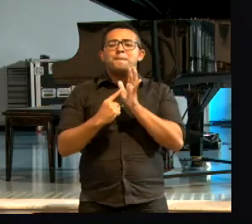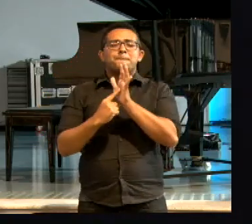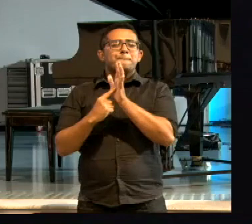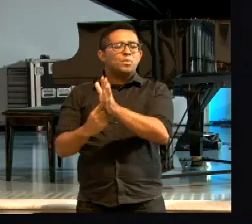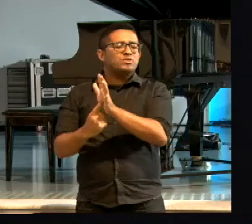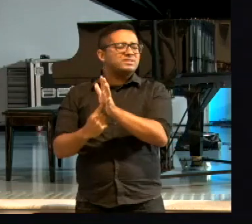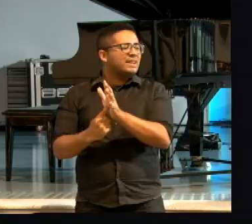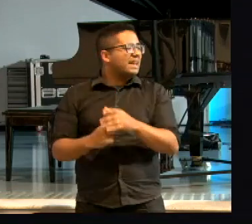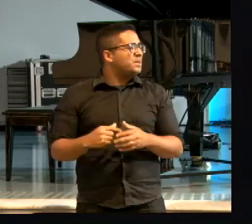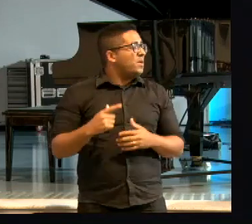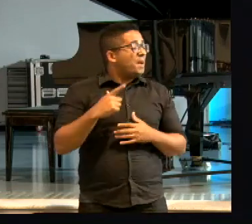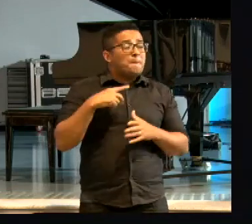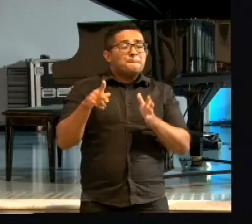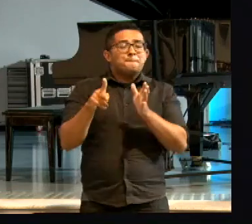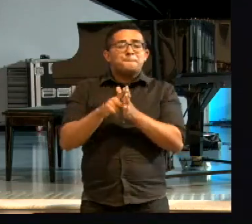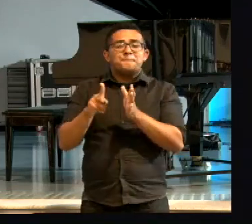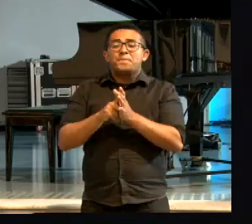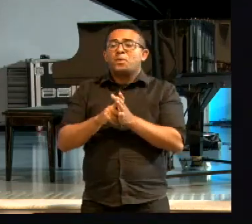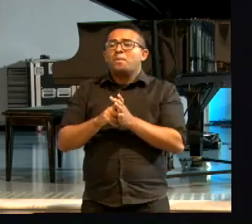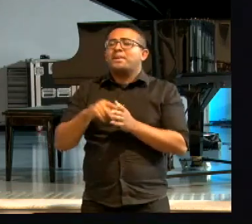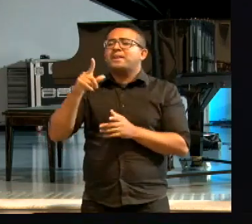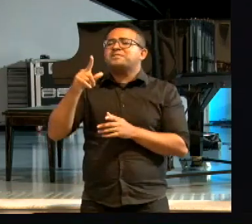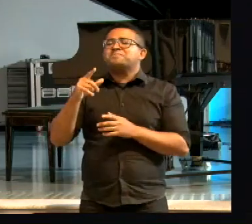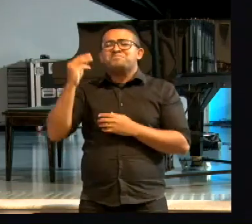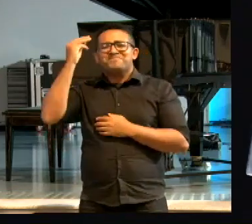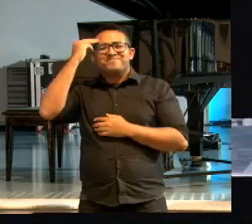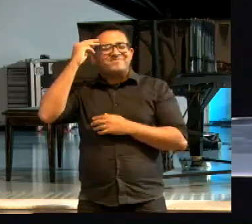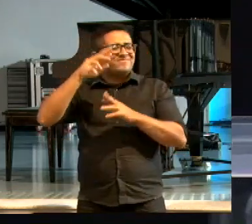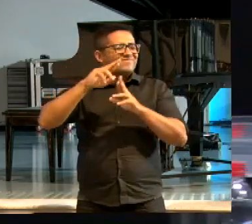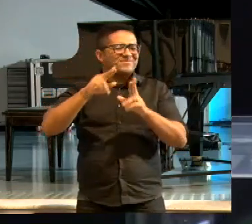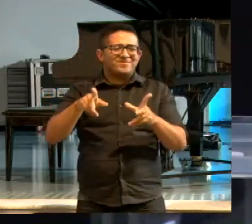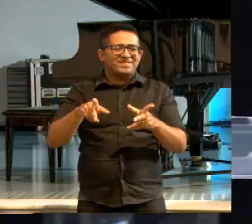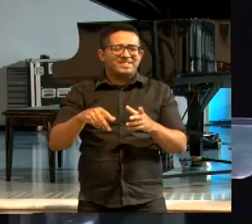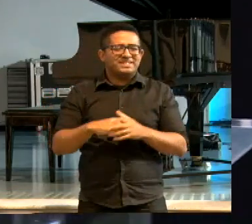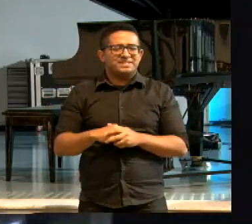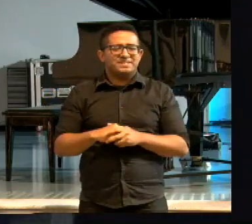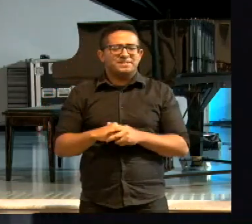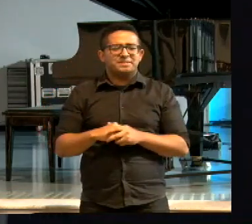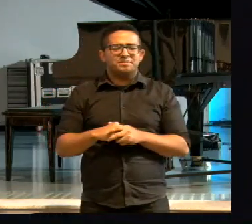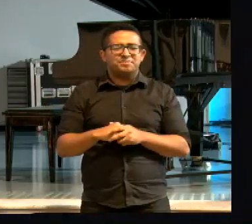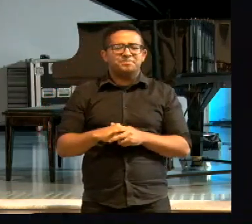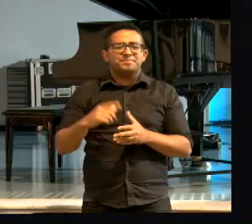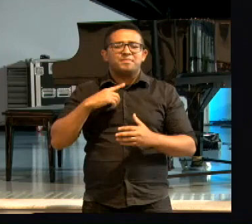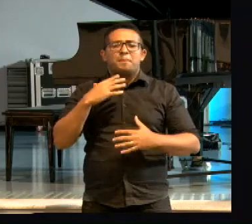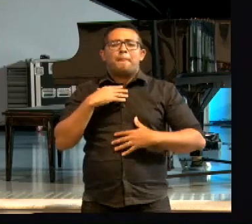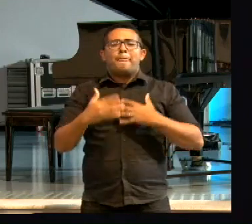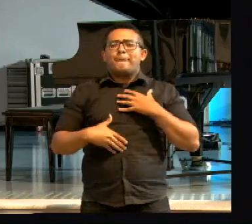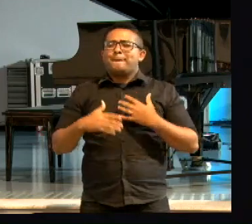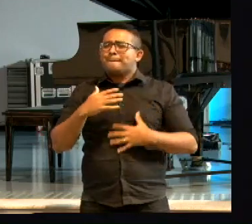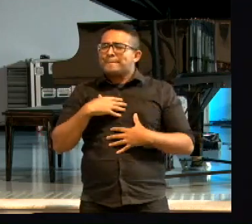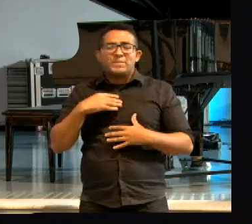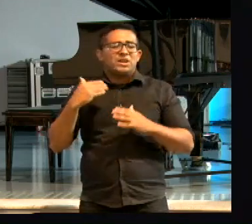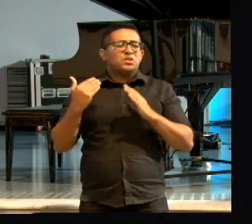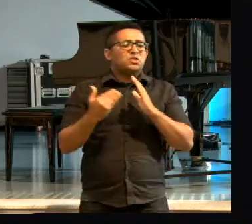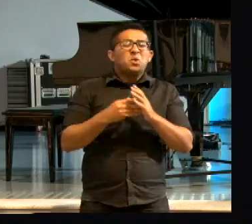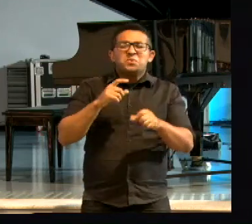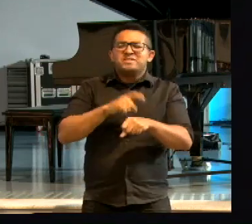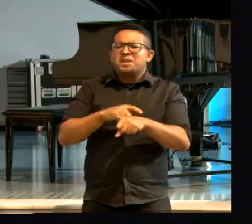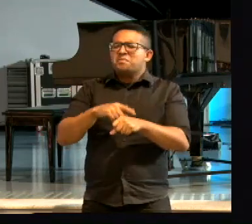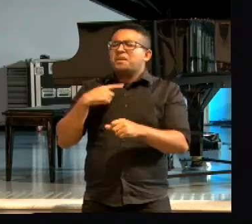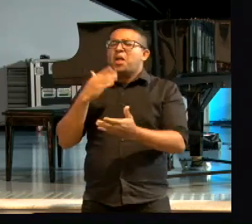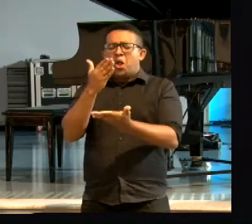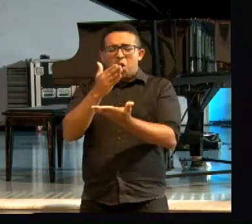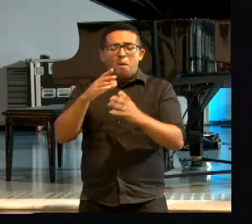o que eu chamo de uma mentalidade de departamentalização. A gente não consegue mais chegar ao todo. A gente o tempo todo está fatiando